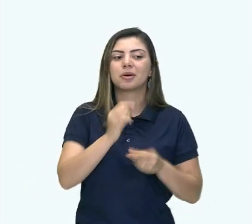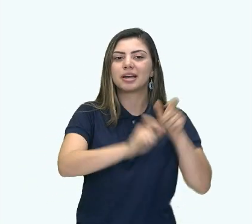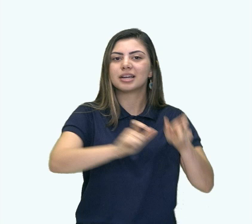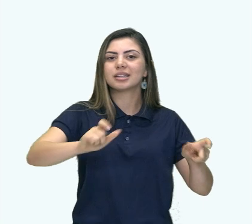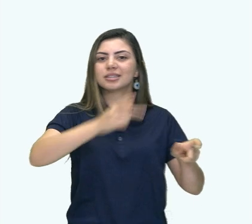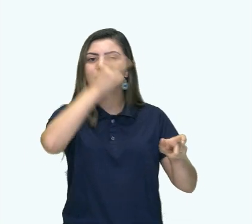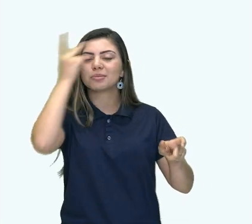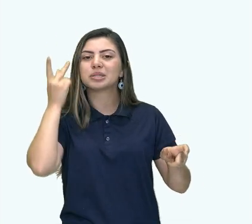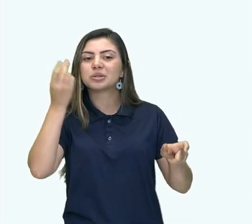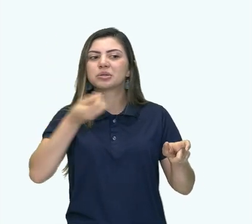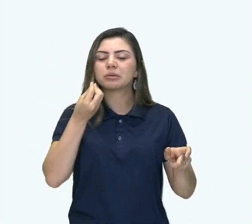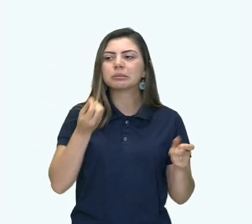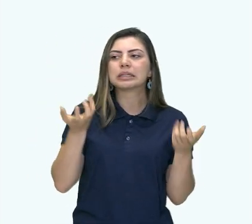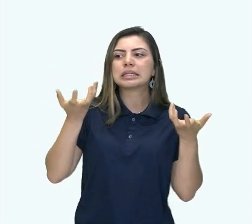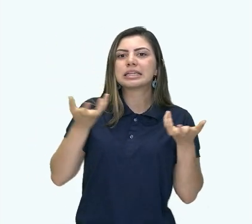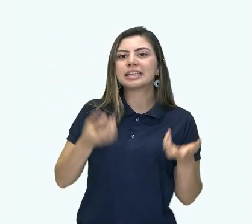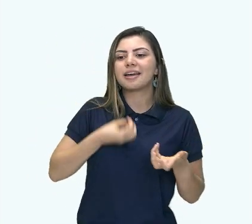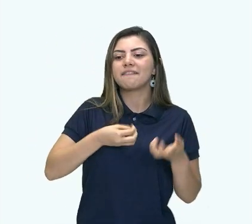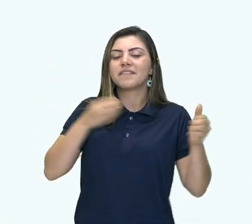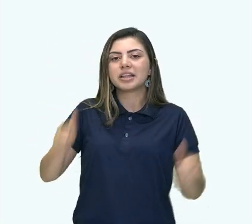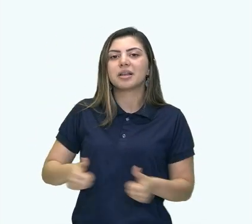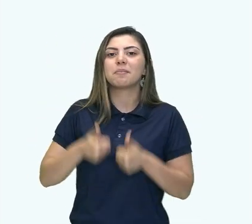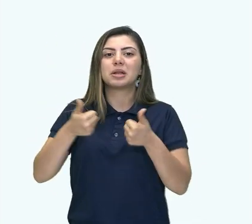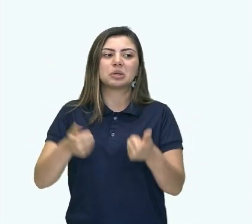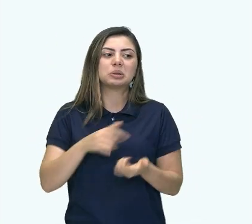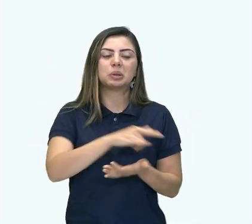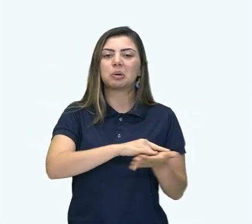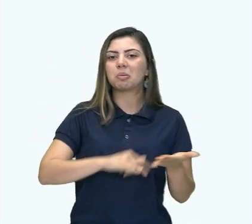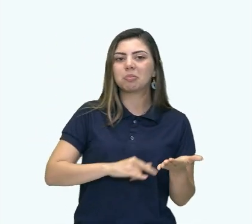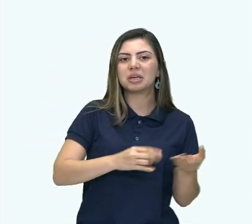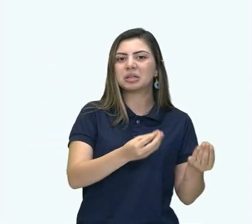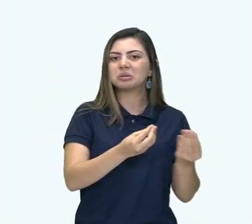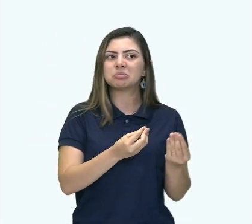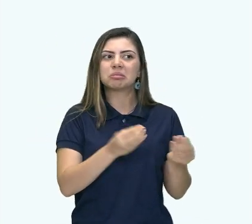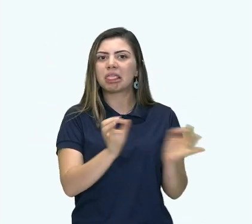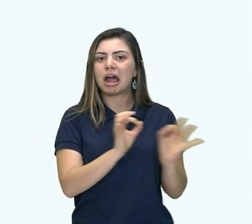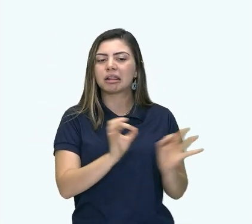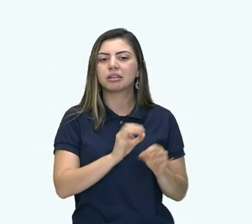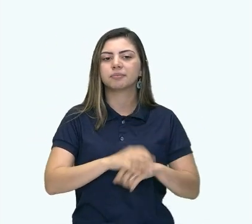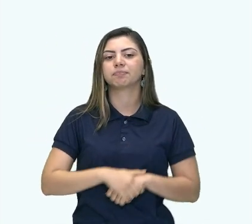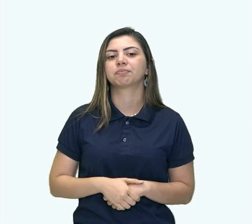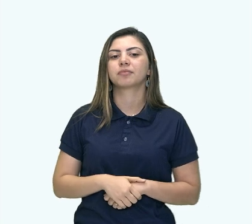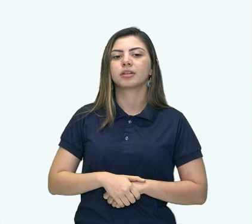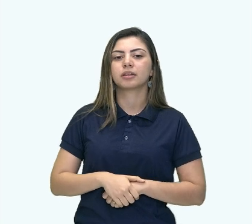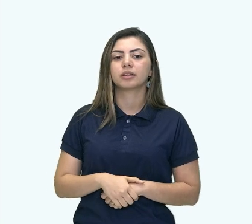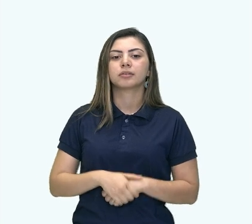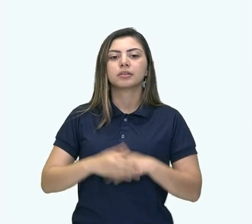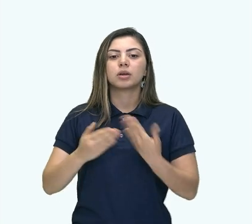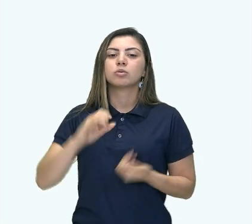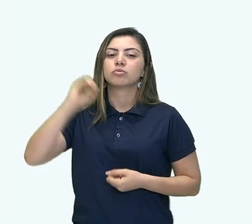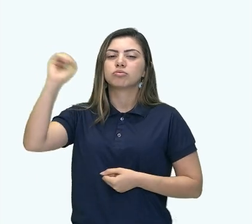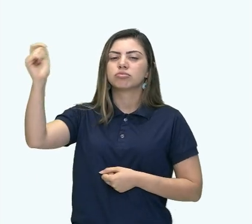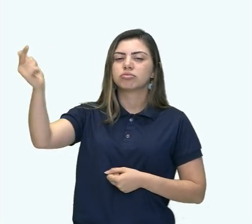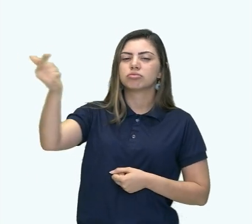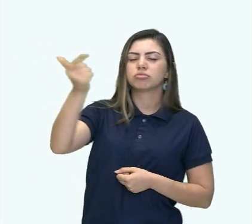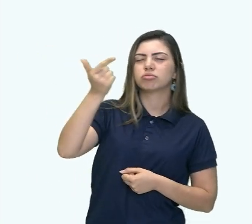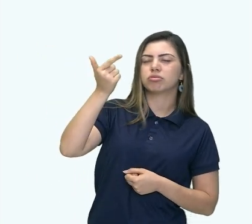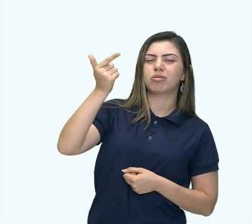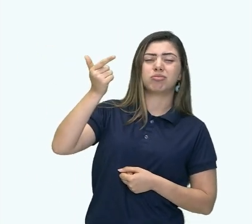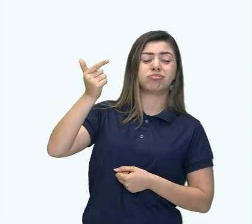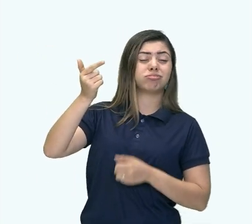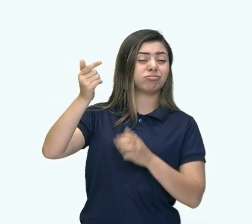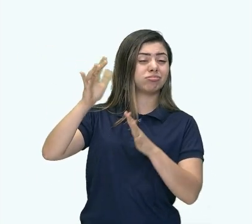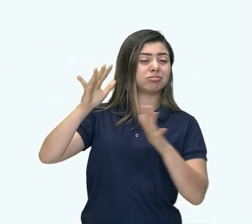busca de oportunidade sem nem levar documentos? Então o sol se reparte em crimes espaçonáveis,